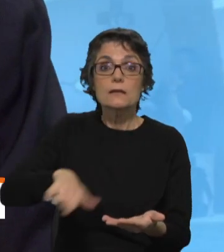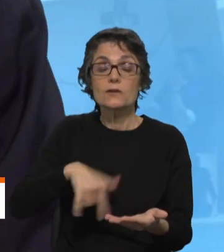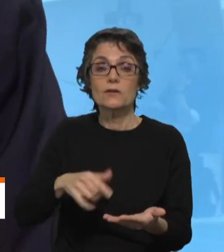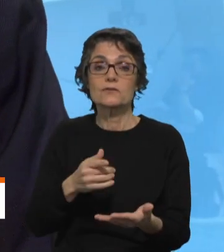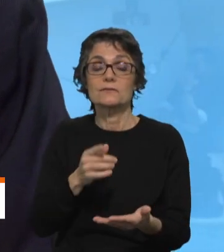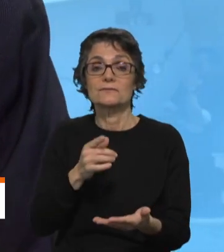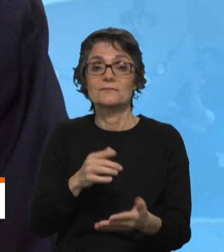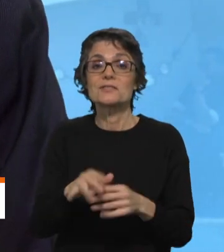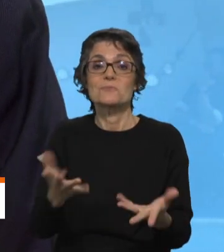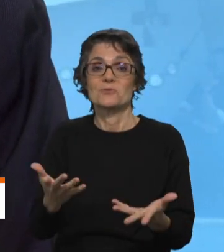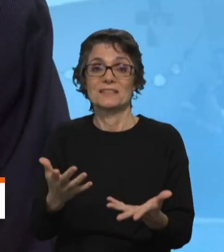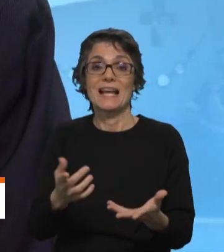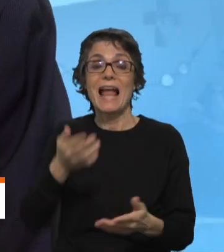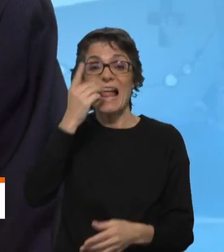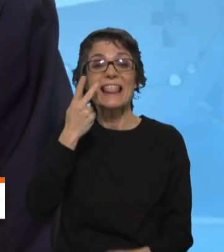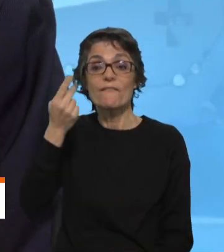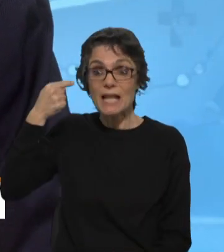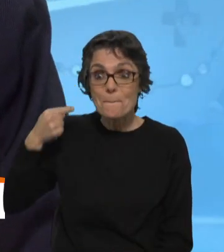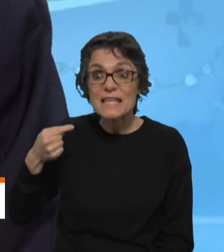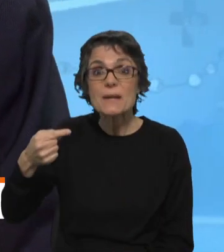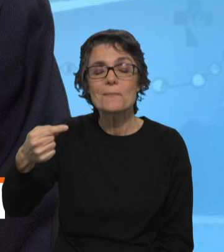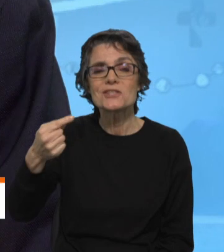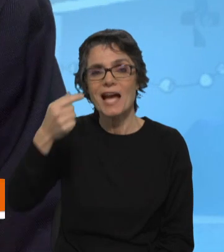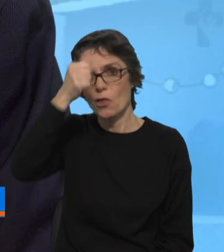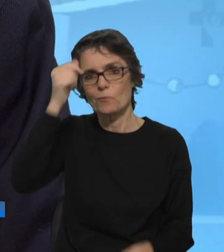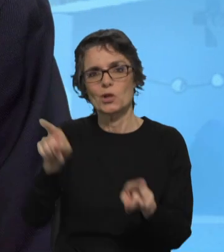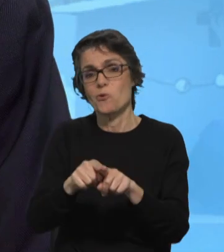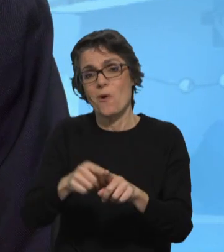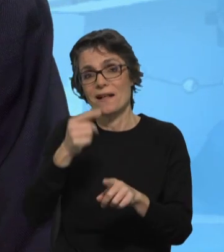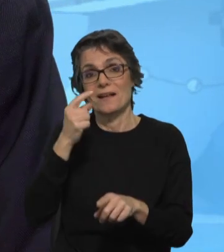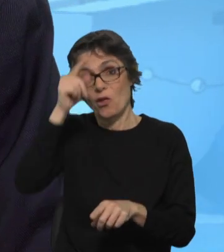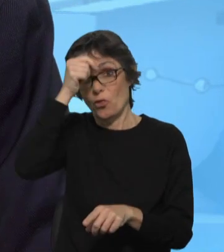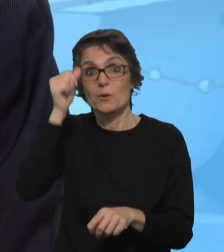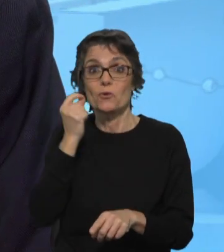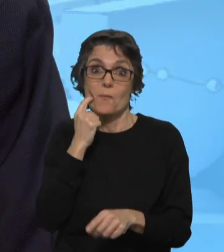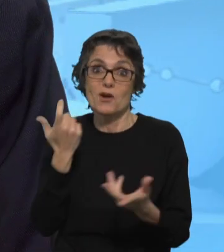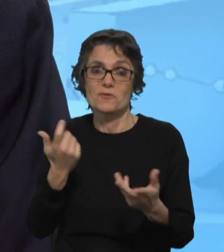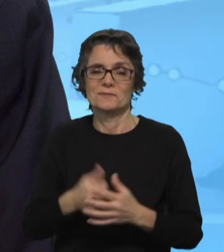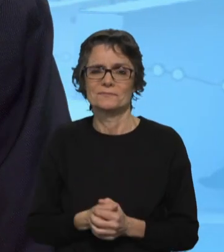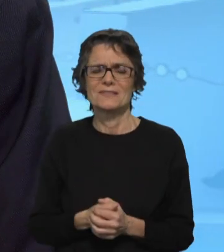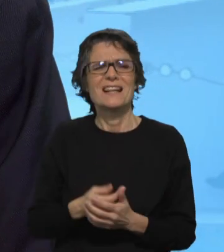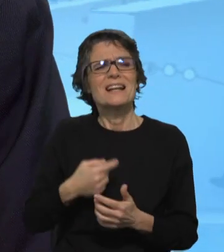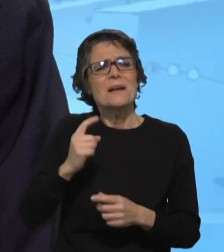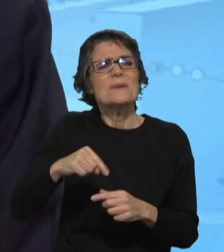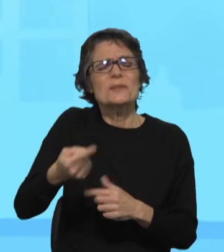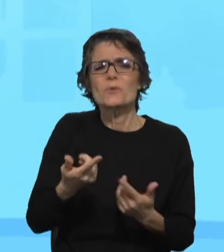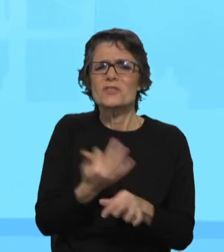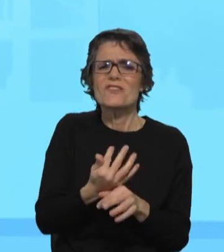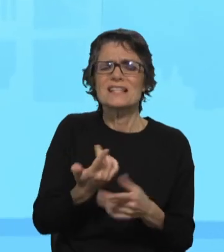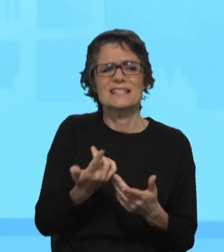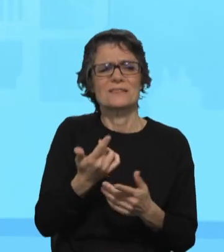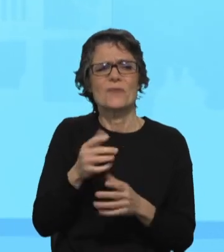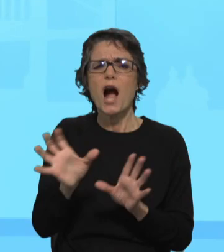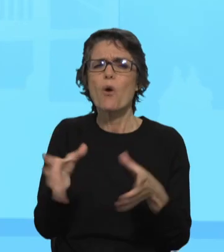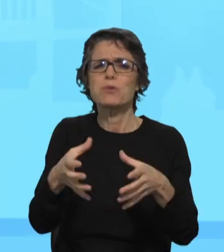exagerar, é de fazer de todos os dias da vida domingos de Páscoa. Mas aquilo que se sente depois é que se esvazia de alguma forma, as comunidades quase que dispersam